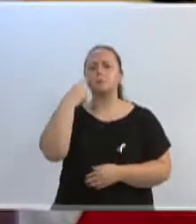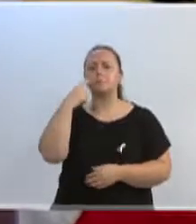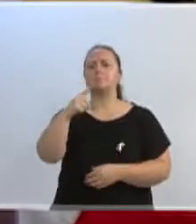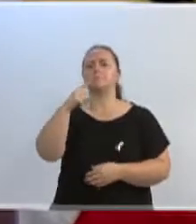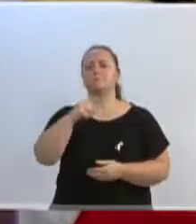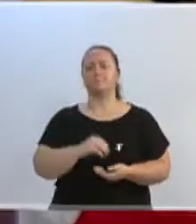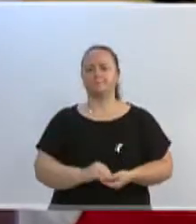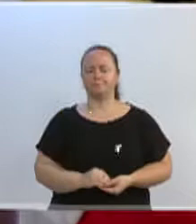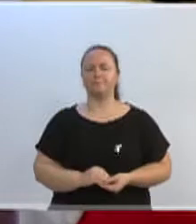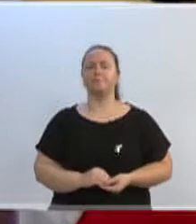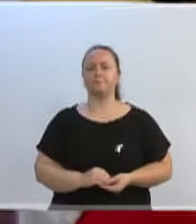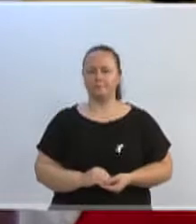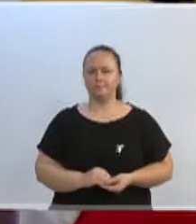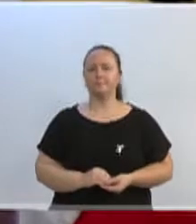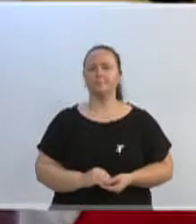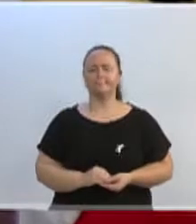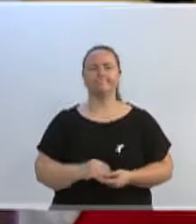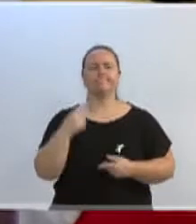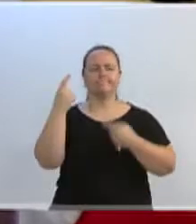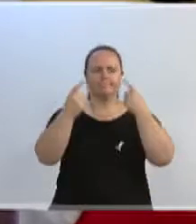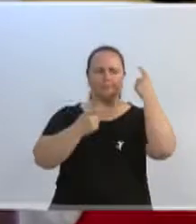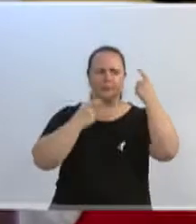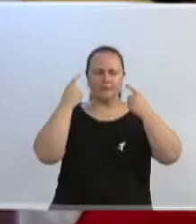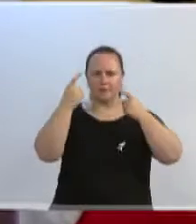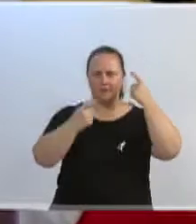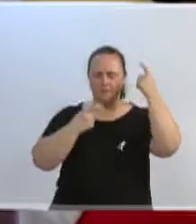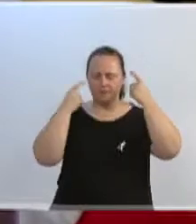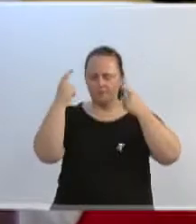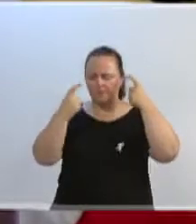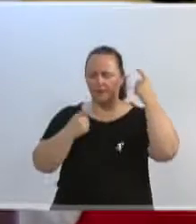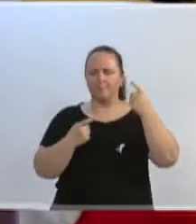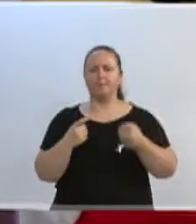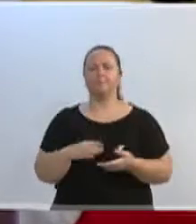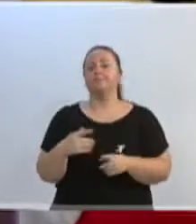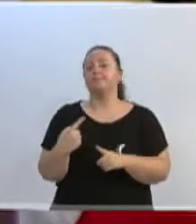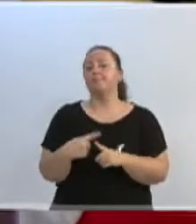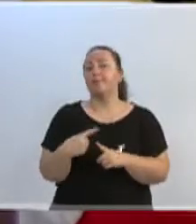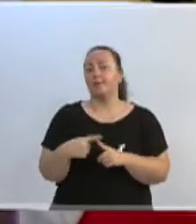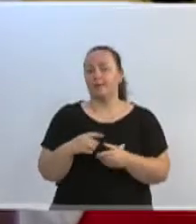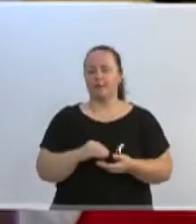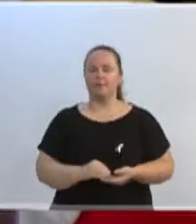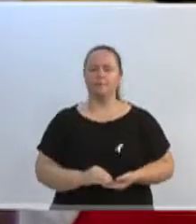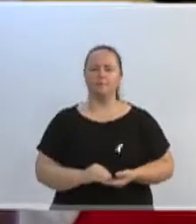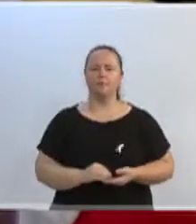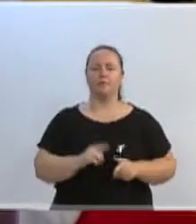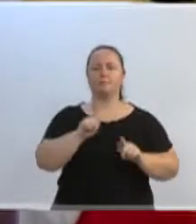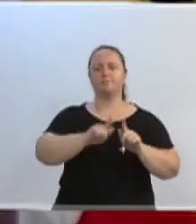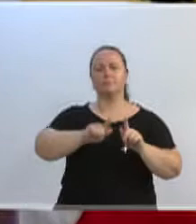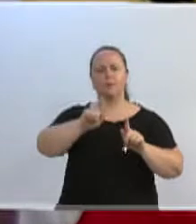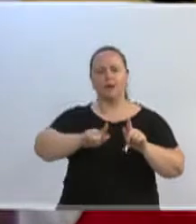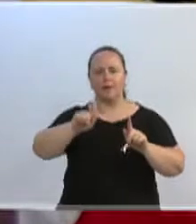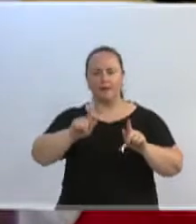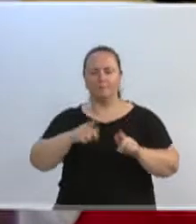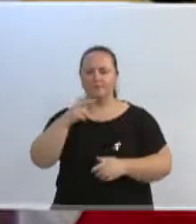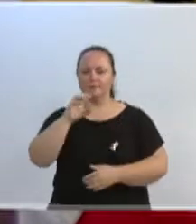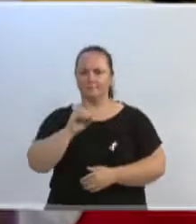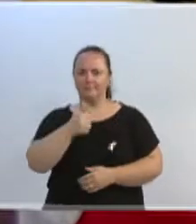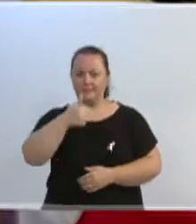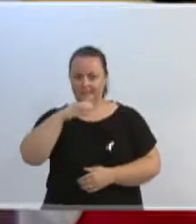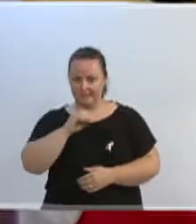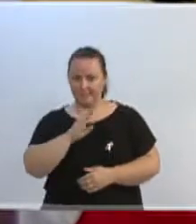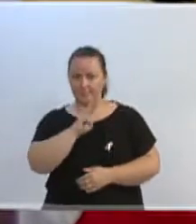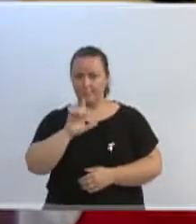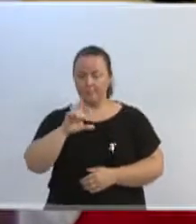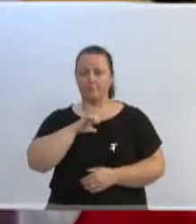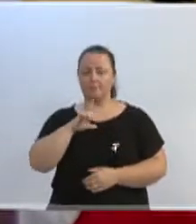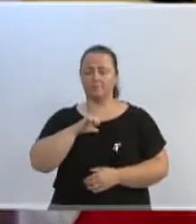pós-diagnóstico. Então, isso nos preocupa muito mesmo, porque, pelo censo de 2010, Blumenau já tinha